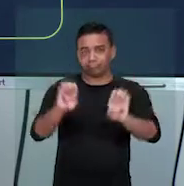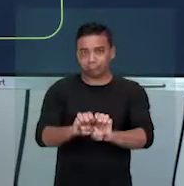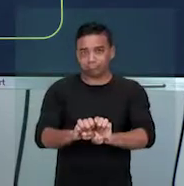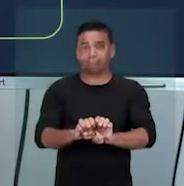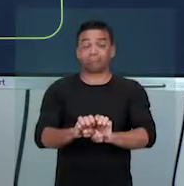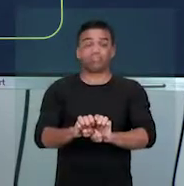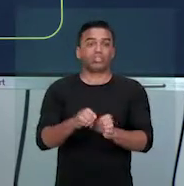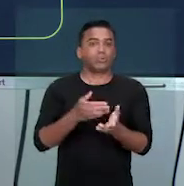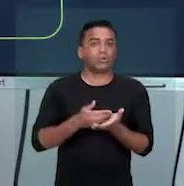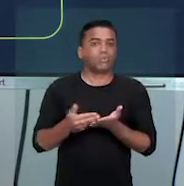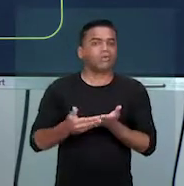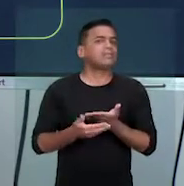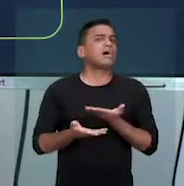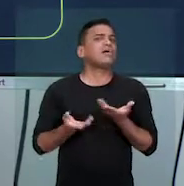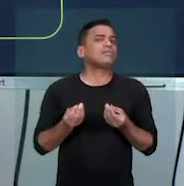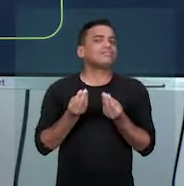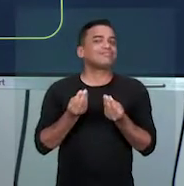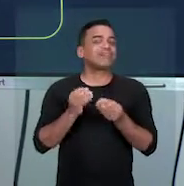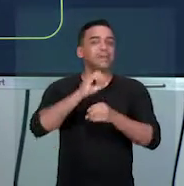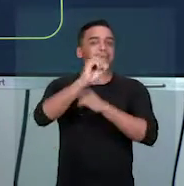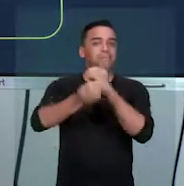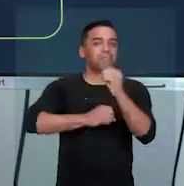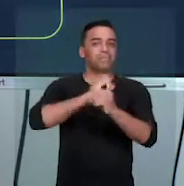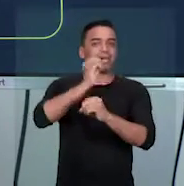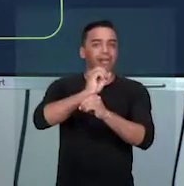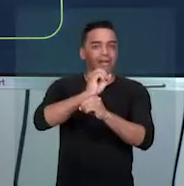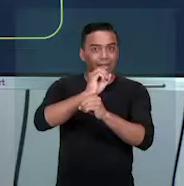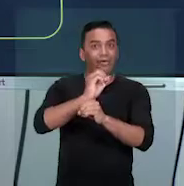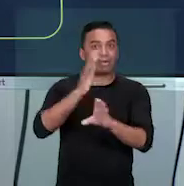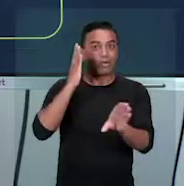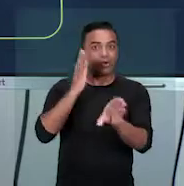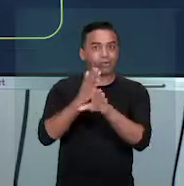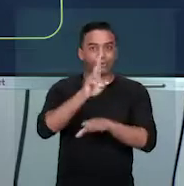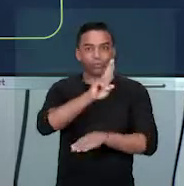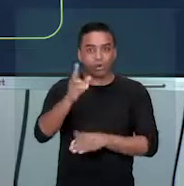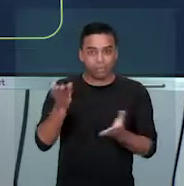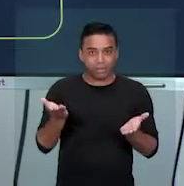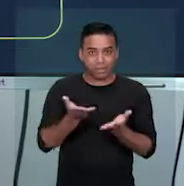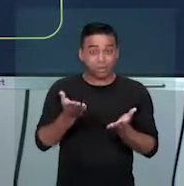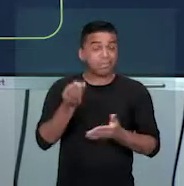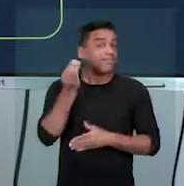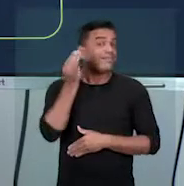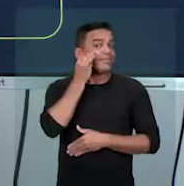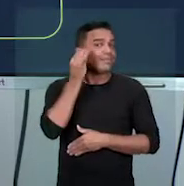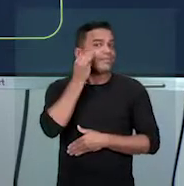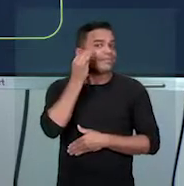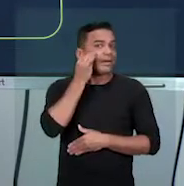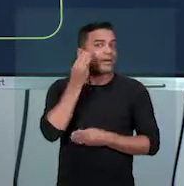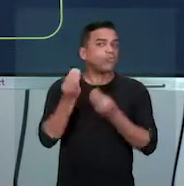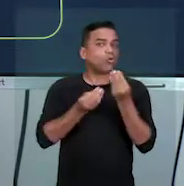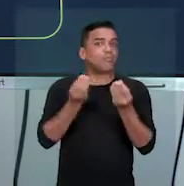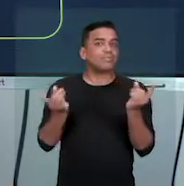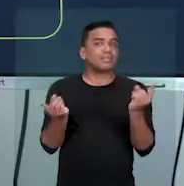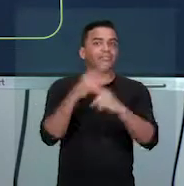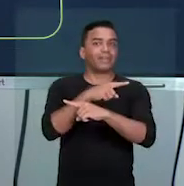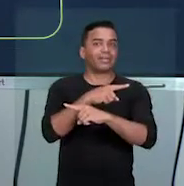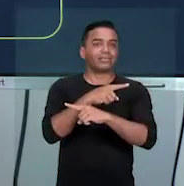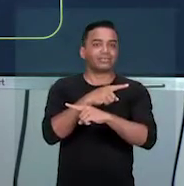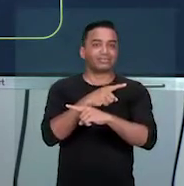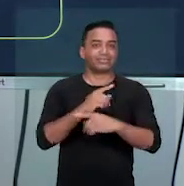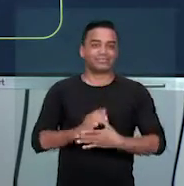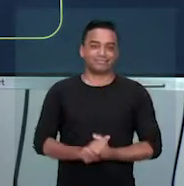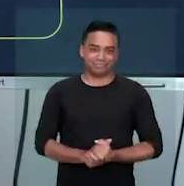Então, nós vamos começar justamente por essa molécula que acabamos de determinar o nome, mas para tentar entender como que a gente faz o inverso,